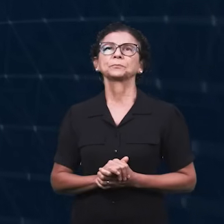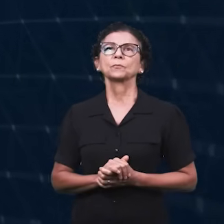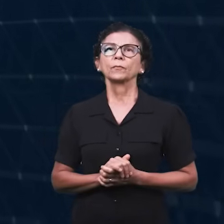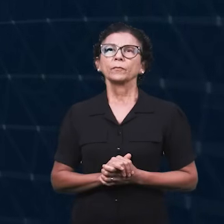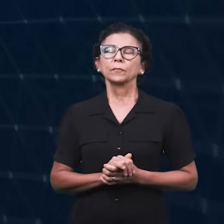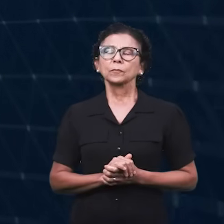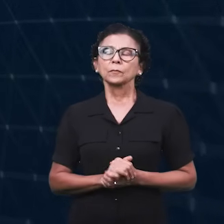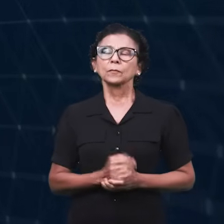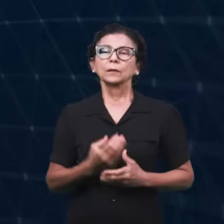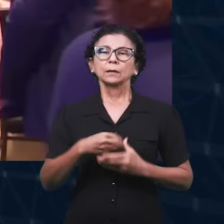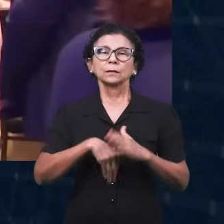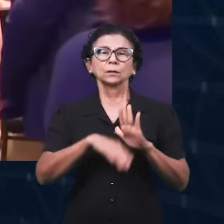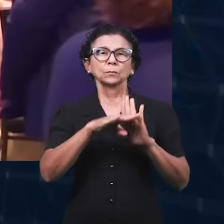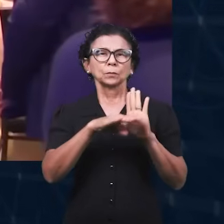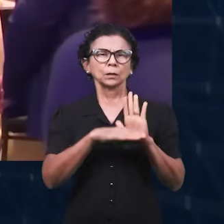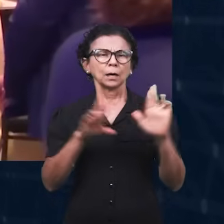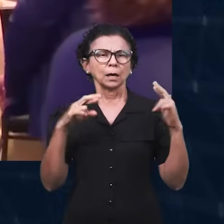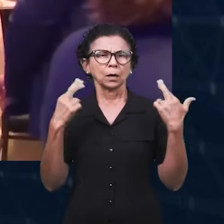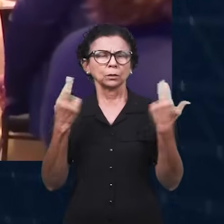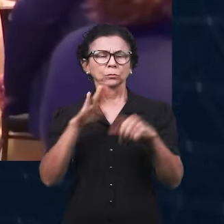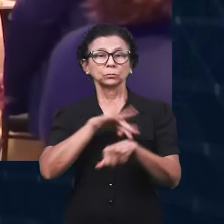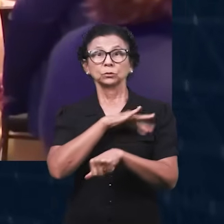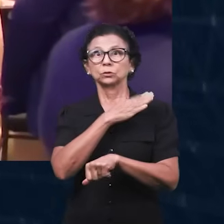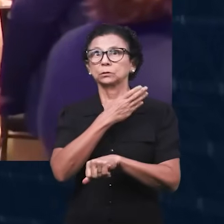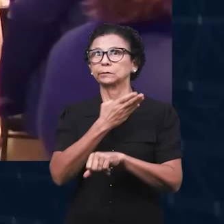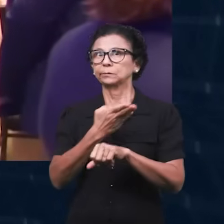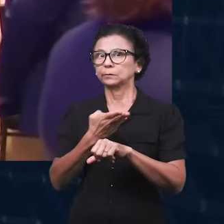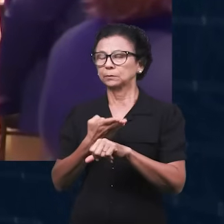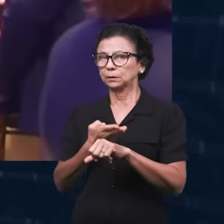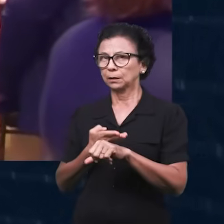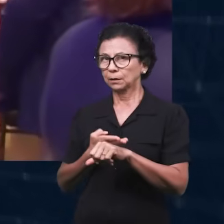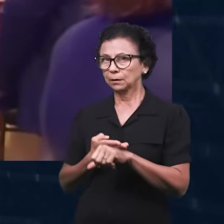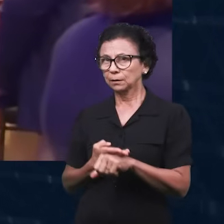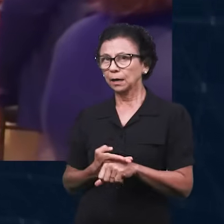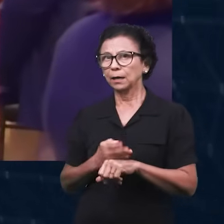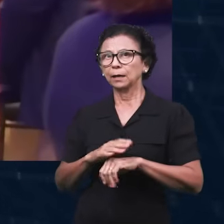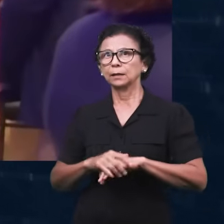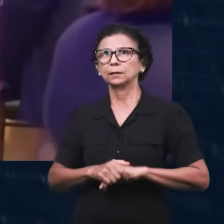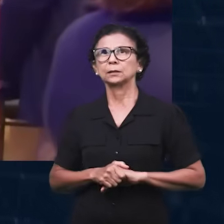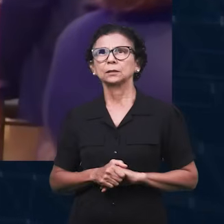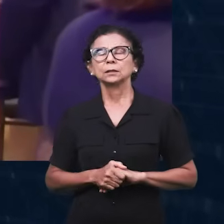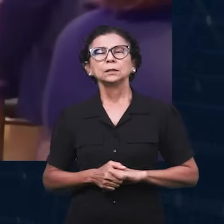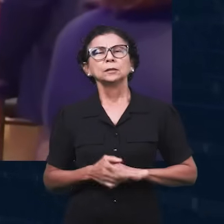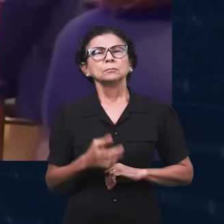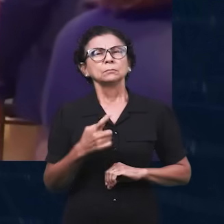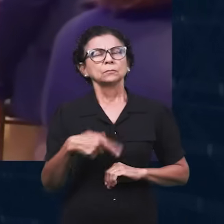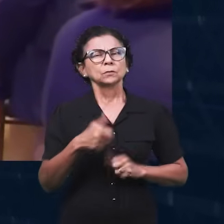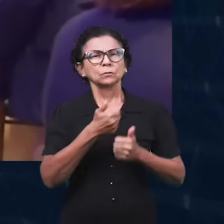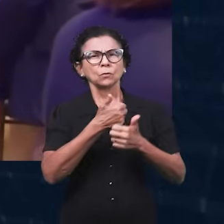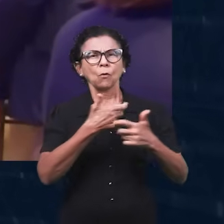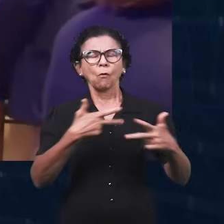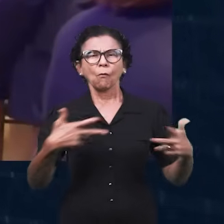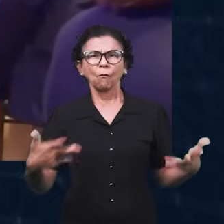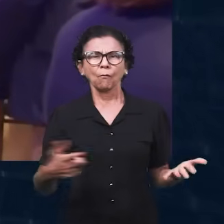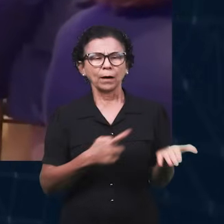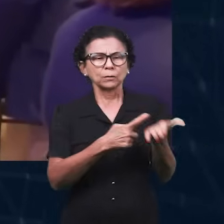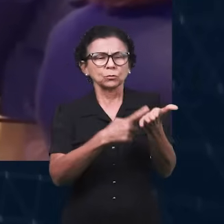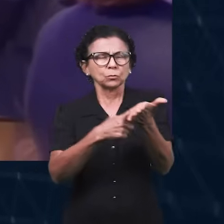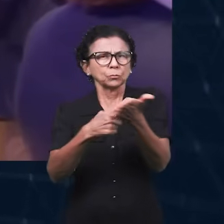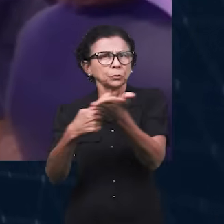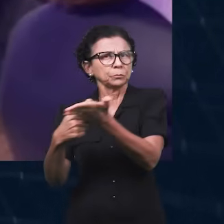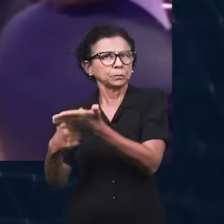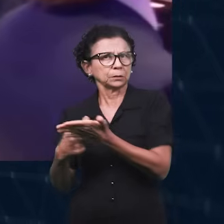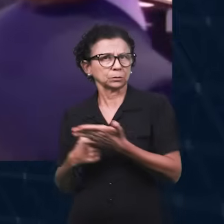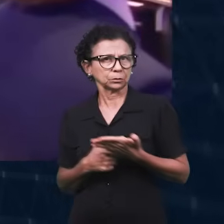A programação inclui reuniões ao longo do dia, com atividades no Capitólio e encontros no